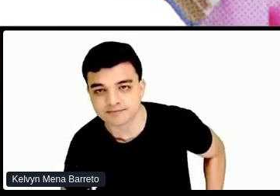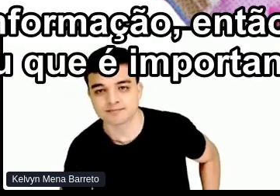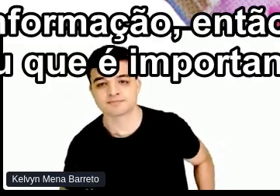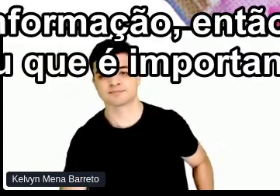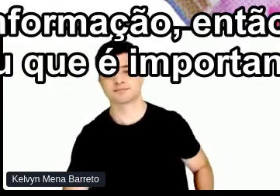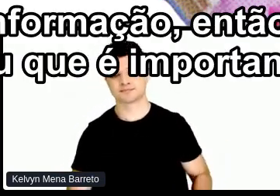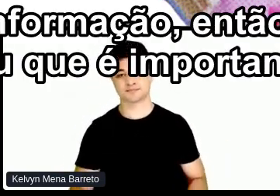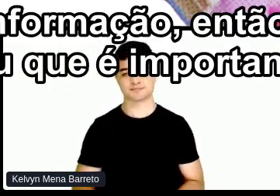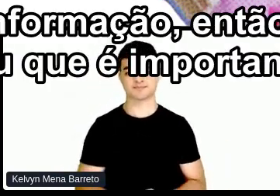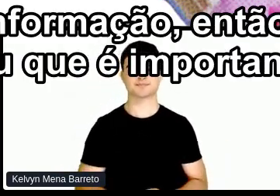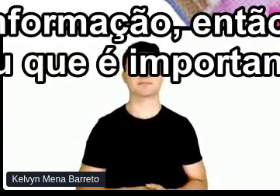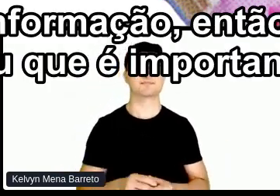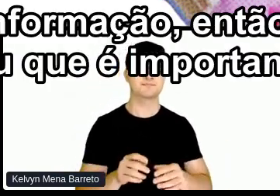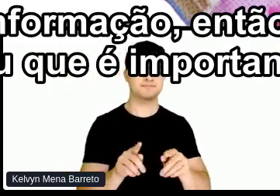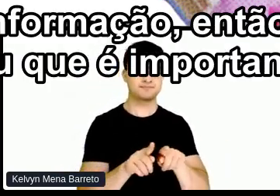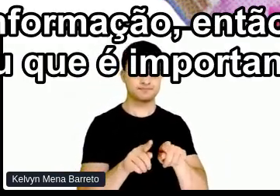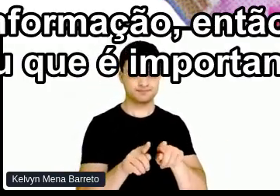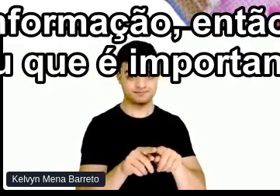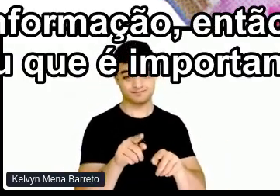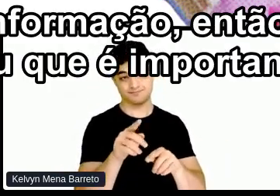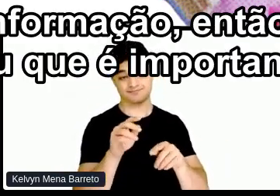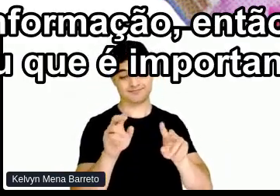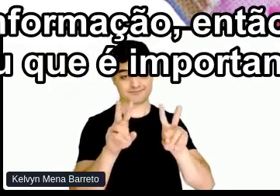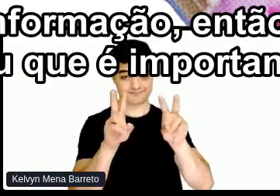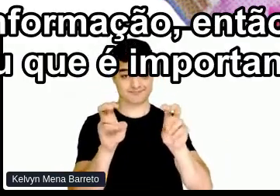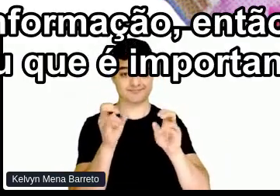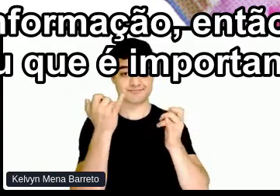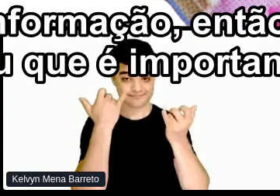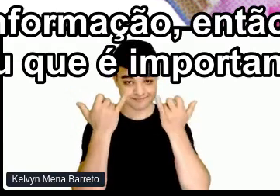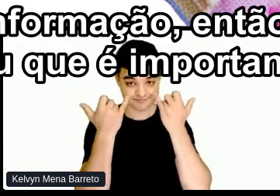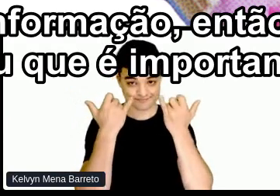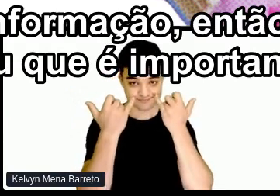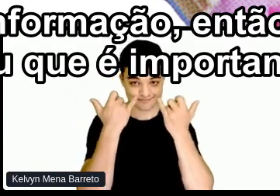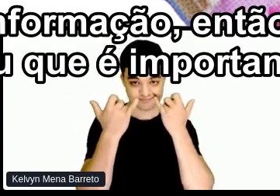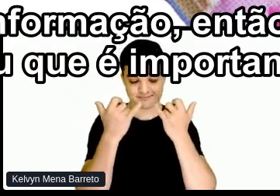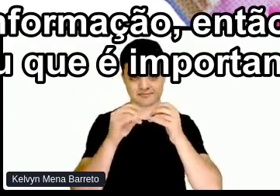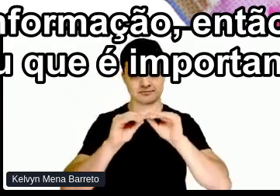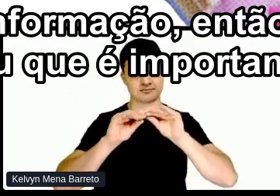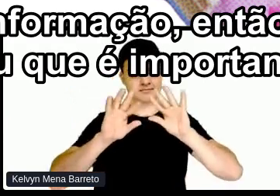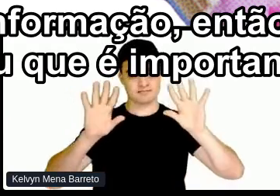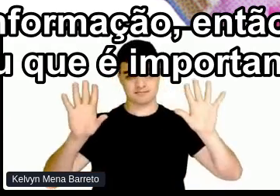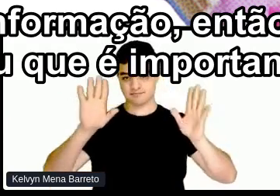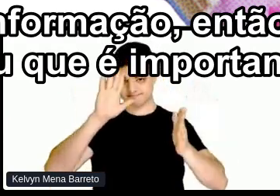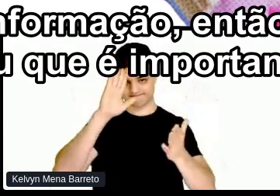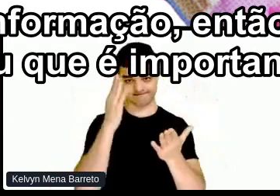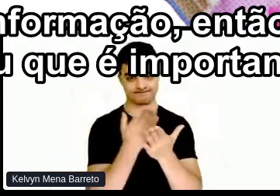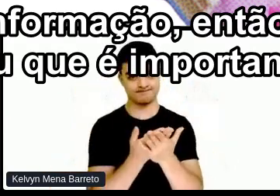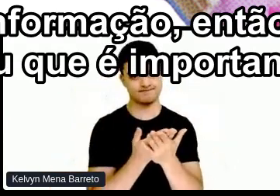consultar. Mais uma vez, muito obrigada. E agora fica aberto aí para perguntas, para comentários.